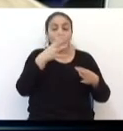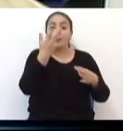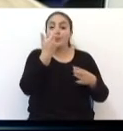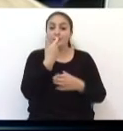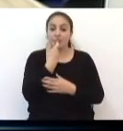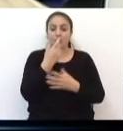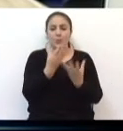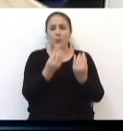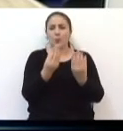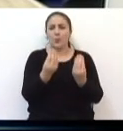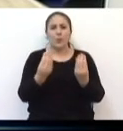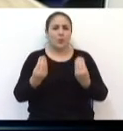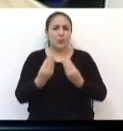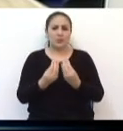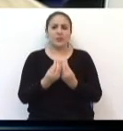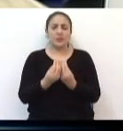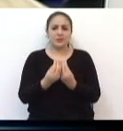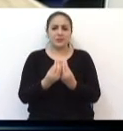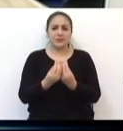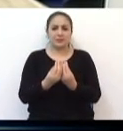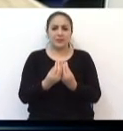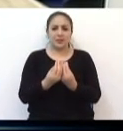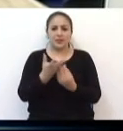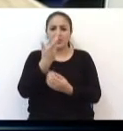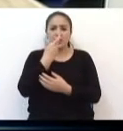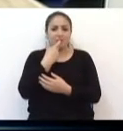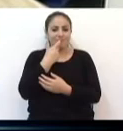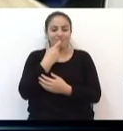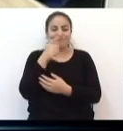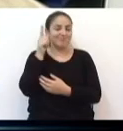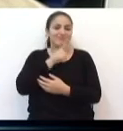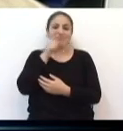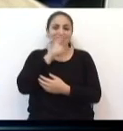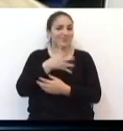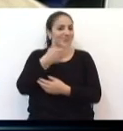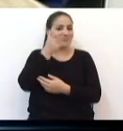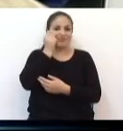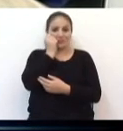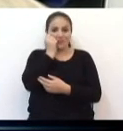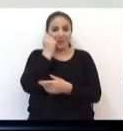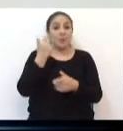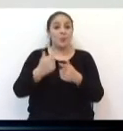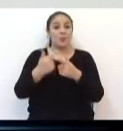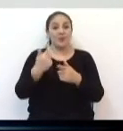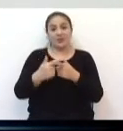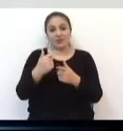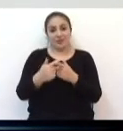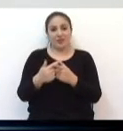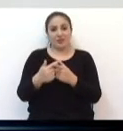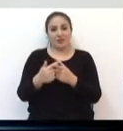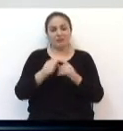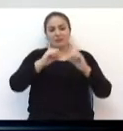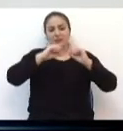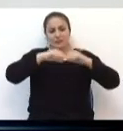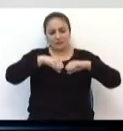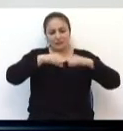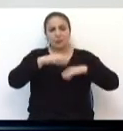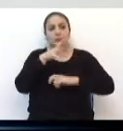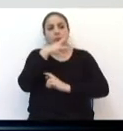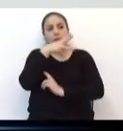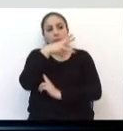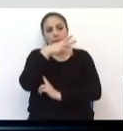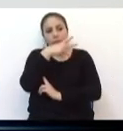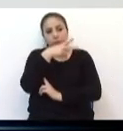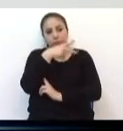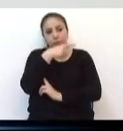porque muitas, Ana, não serão adotadas. Também é razão da morosidade do nosso sistema, né?